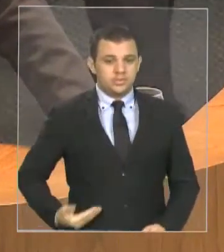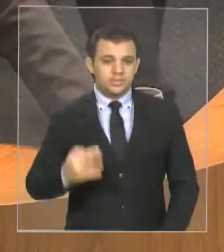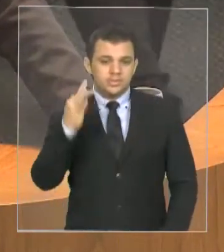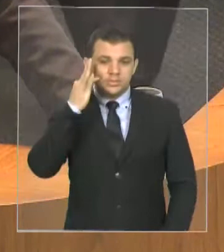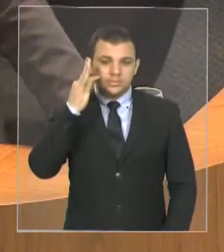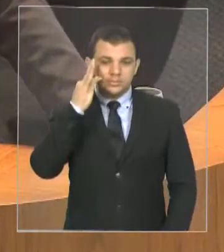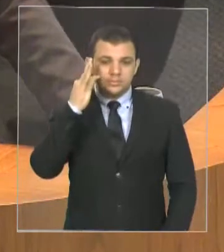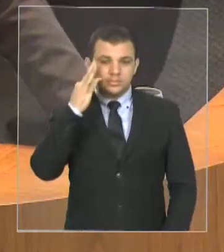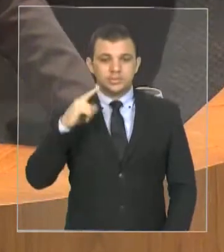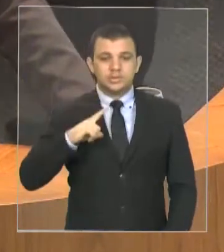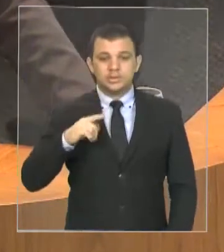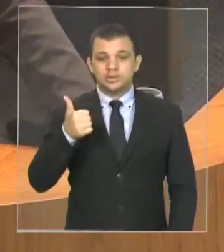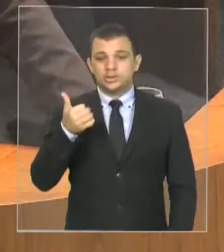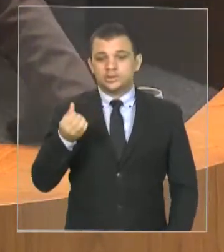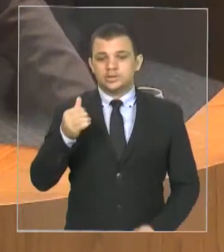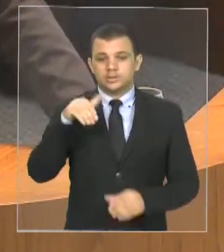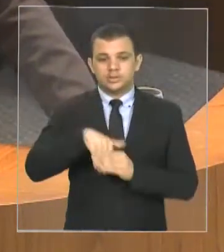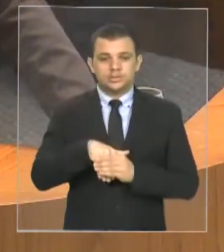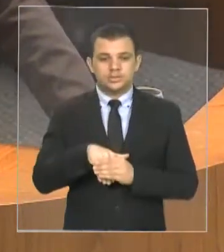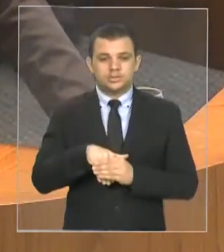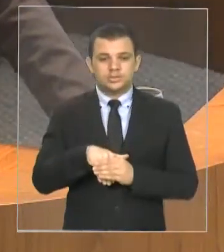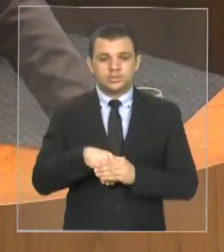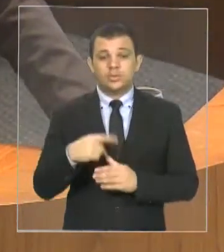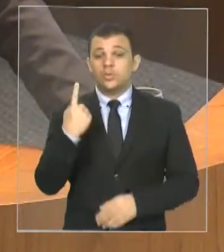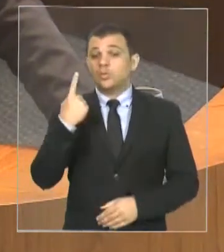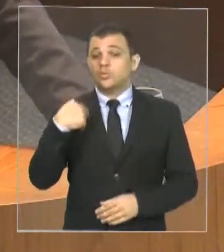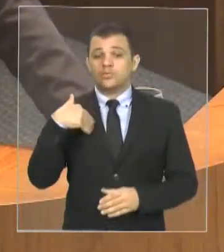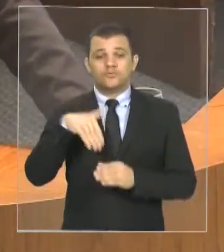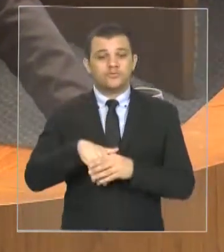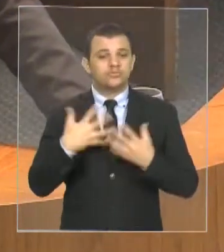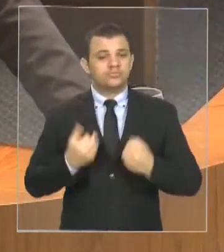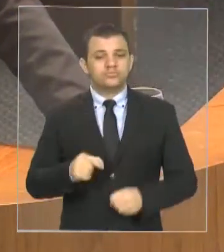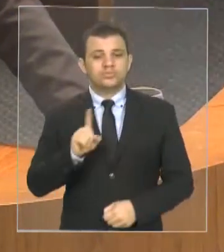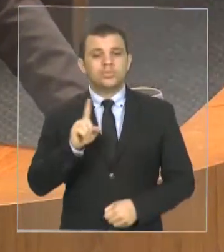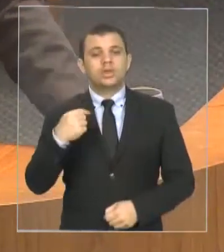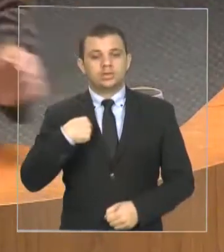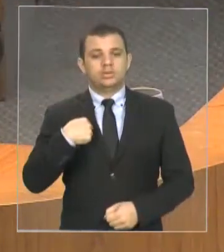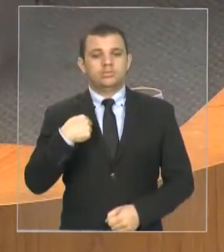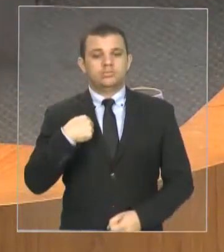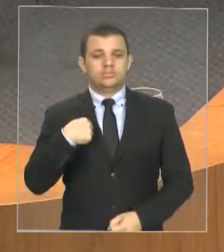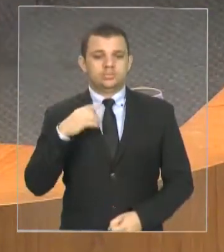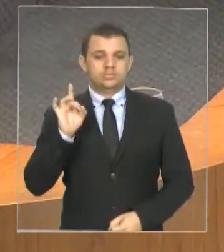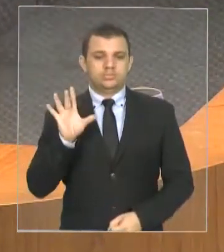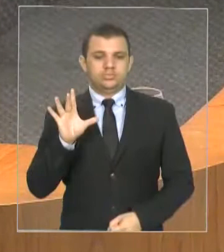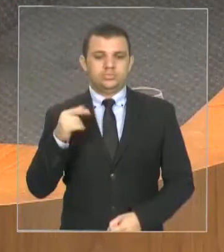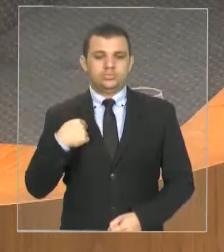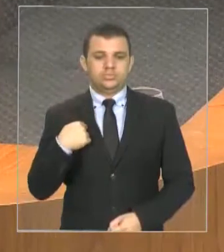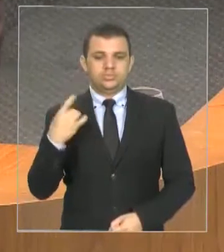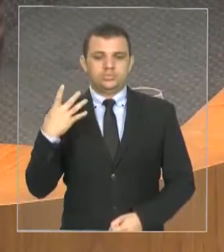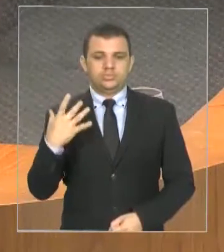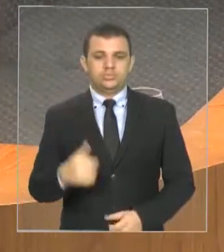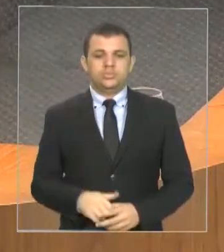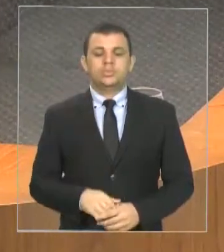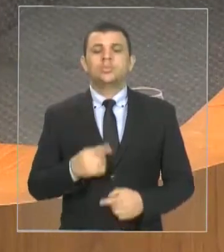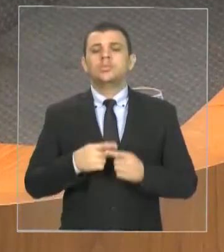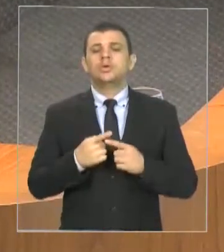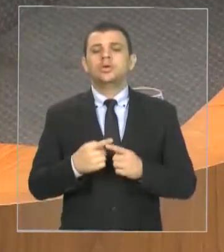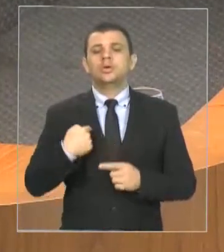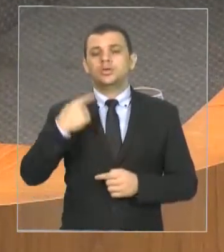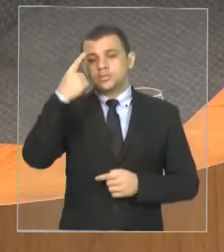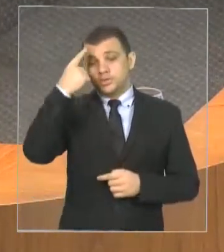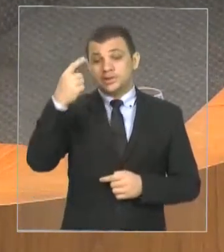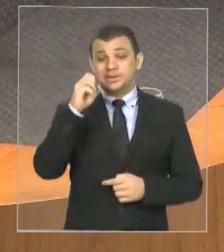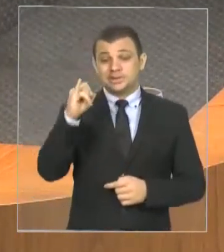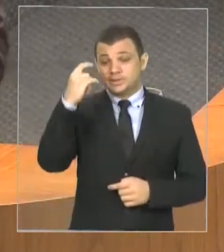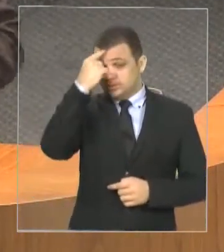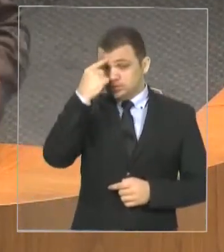voto contrário foi o meu. Foram 15 votos a favor e somente um contrário. Mas porque naquele momento eu acreditava que a candidatura de